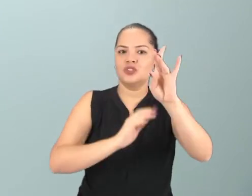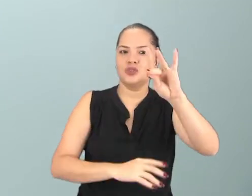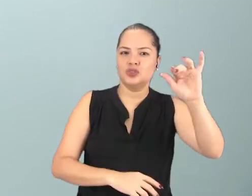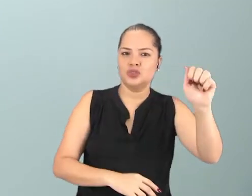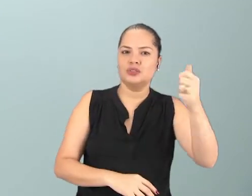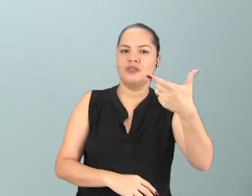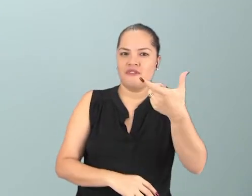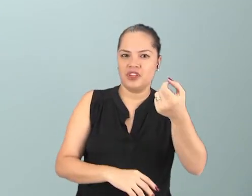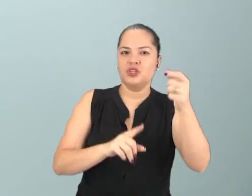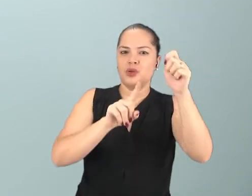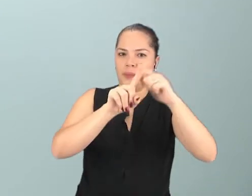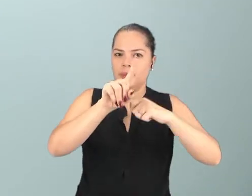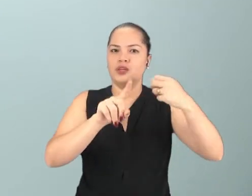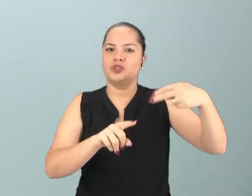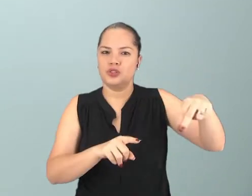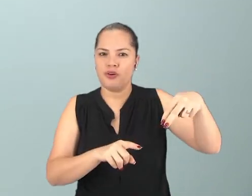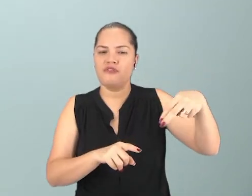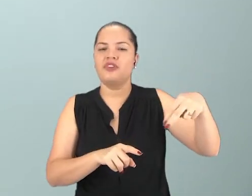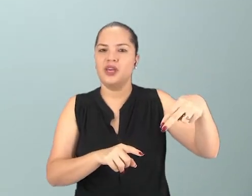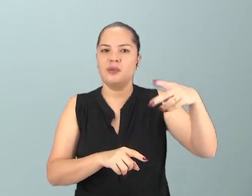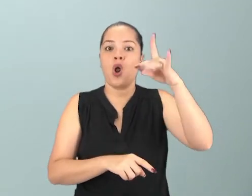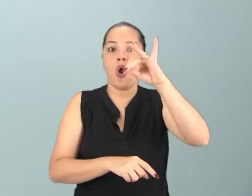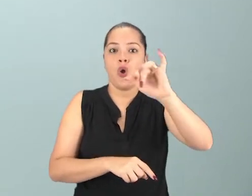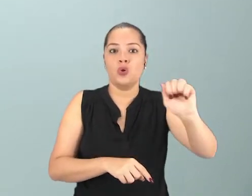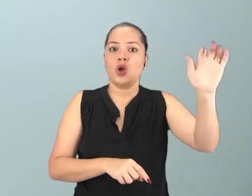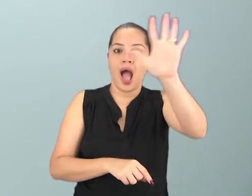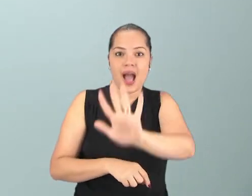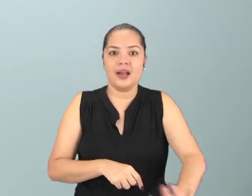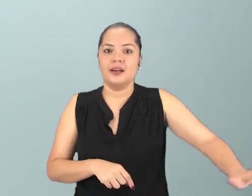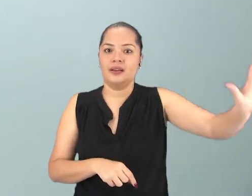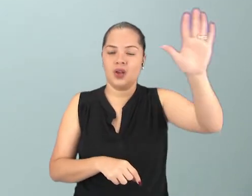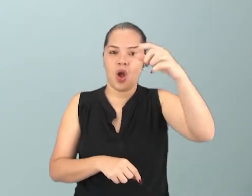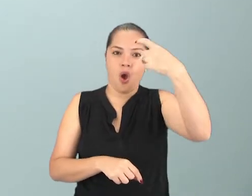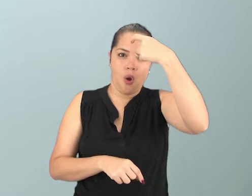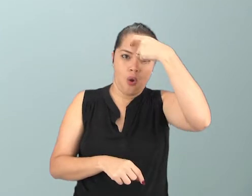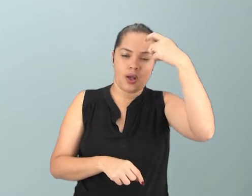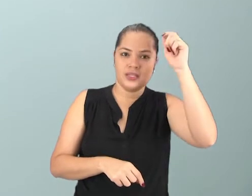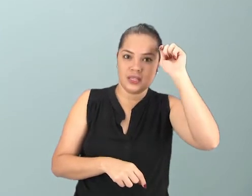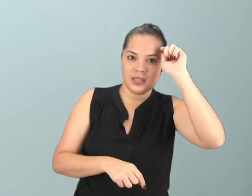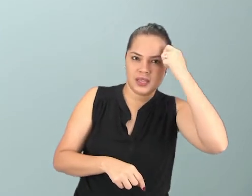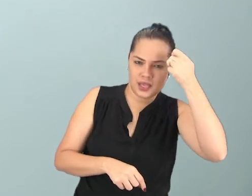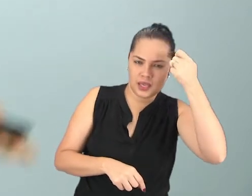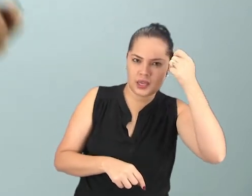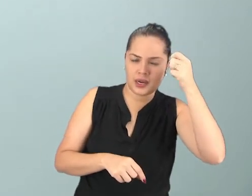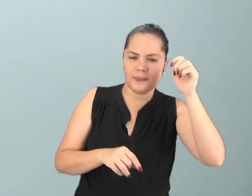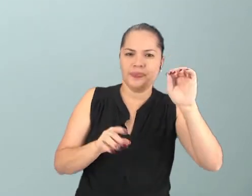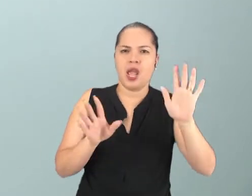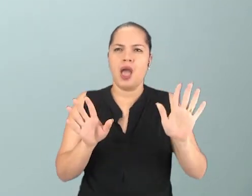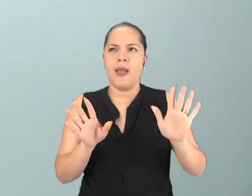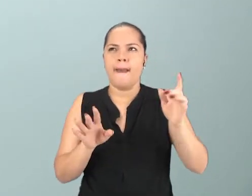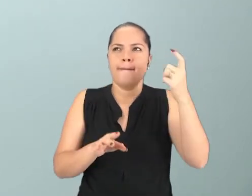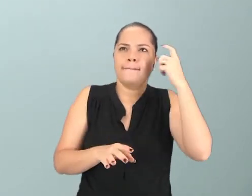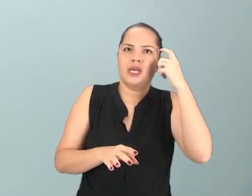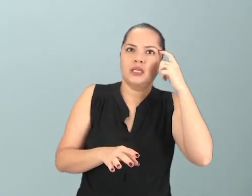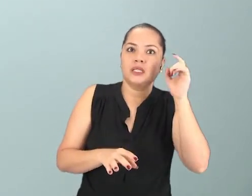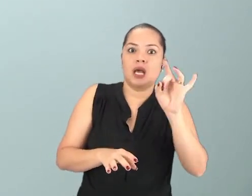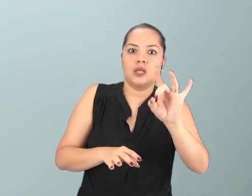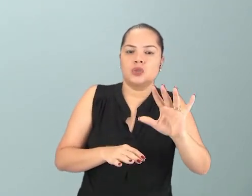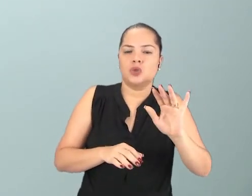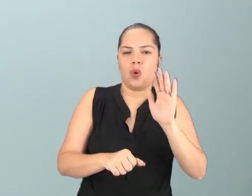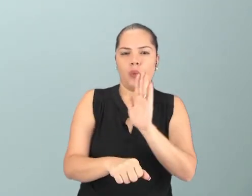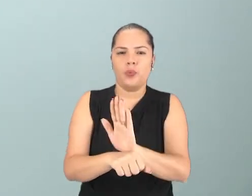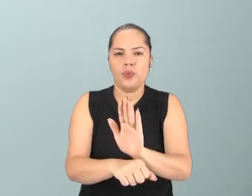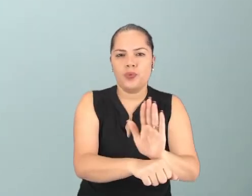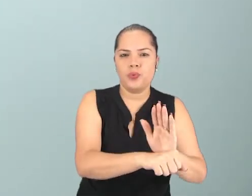de novembro, que é o Dia Nacional da Consciência Negra, você não deve pensar somente nas contribuições que eles trouxeram